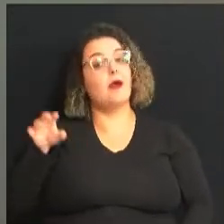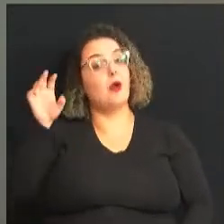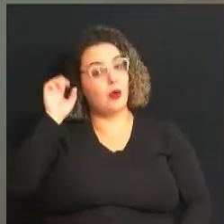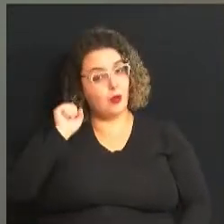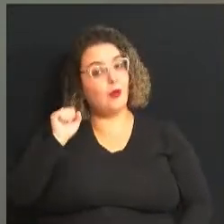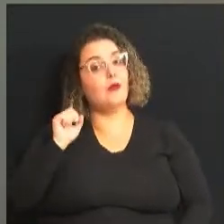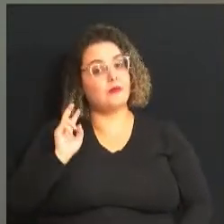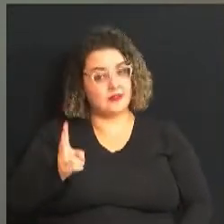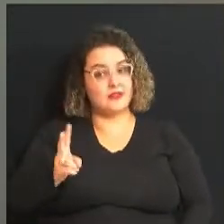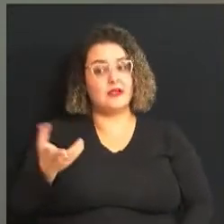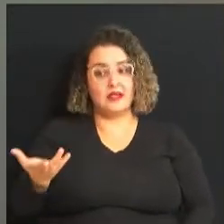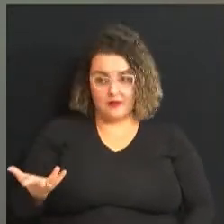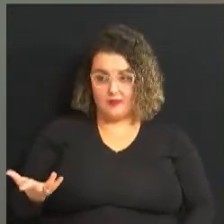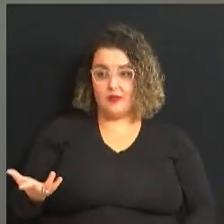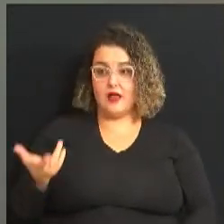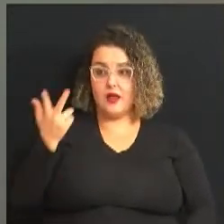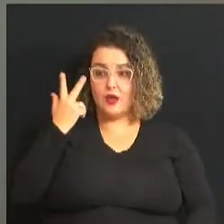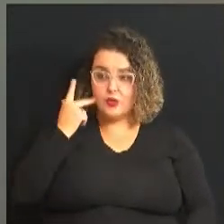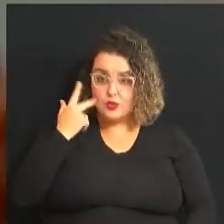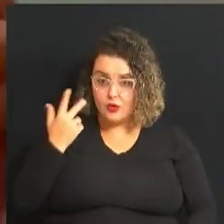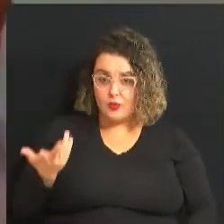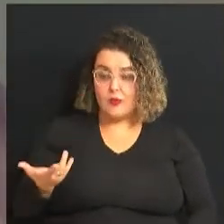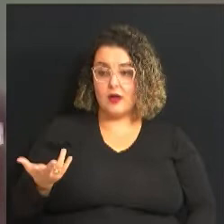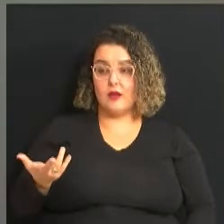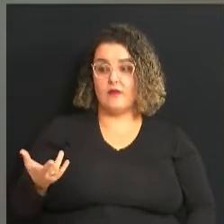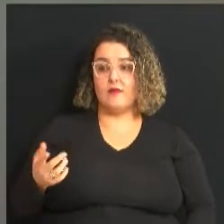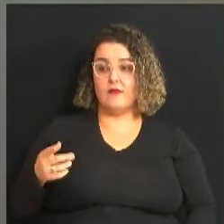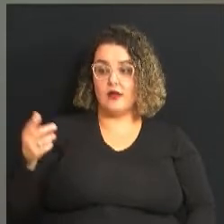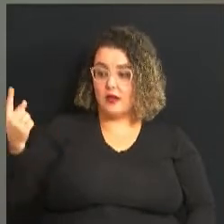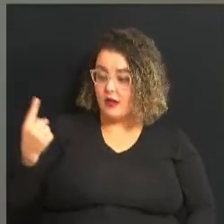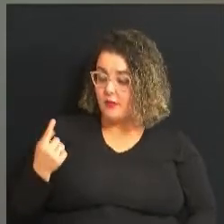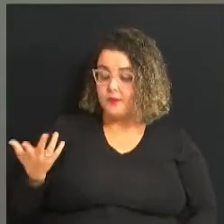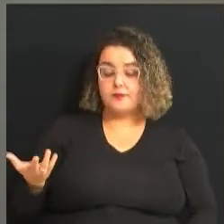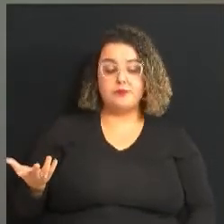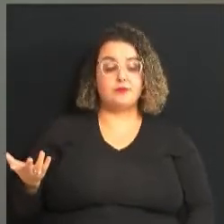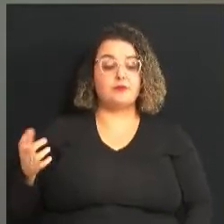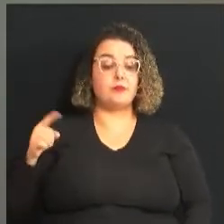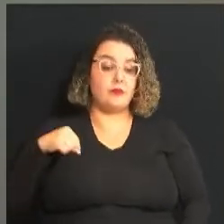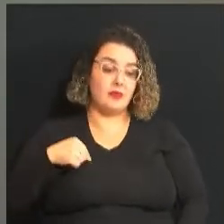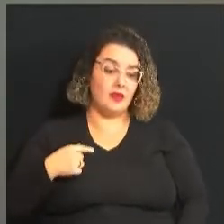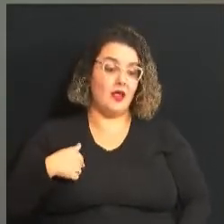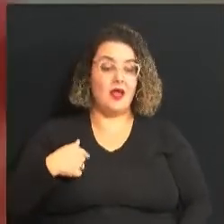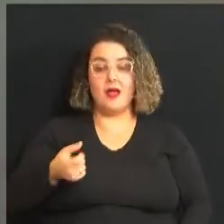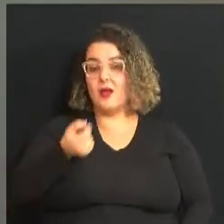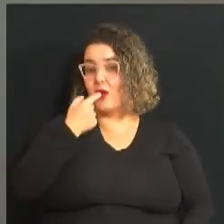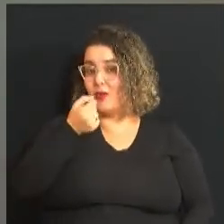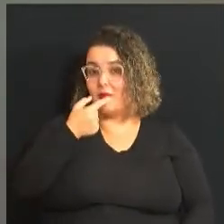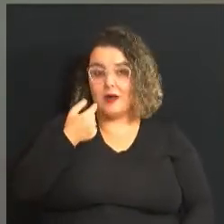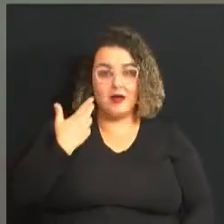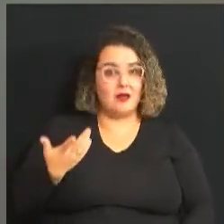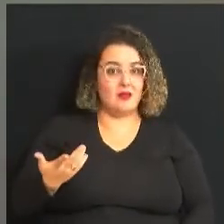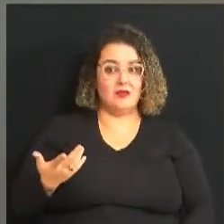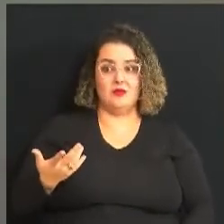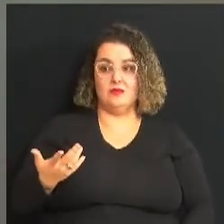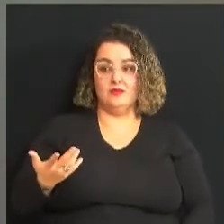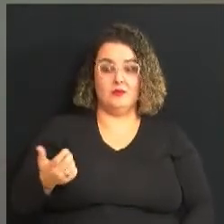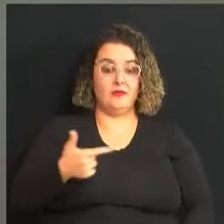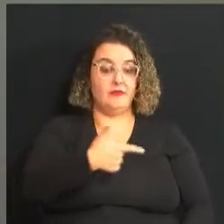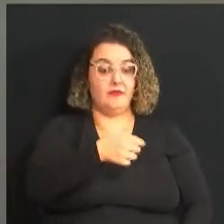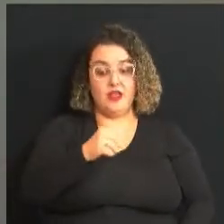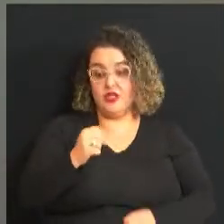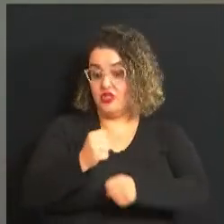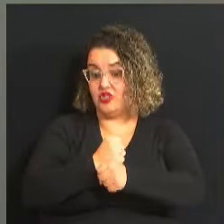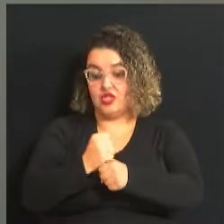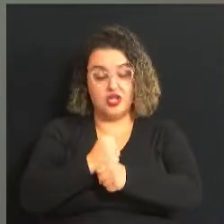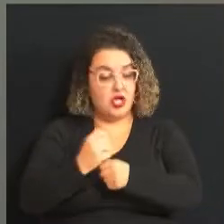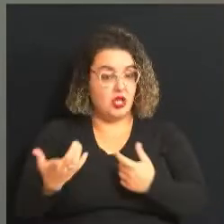né? É bem comum você ouvir a pessoa falar assim: ah, eu tomei anticoncepcional durante 20 anos, aí